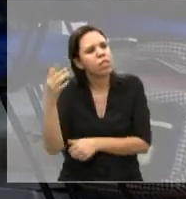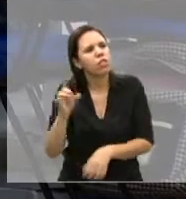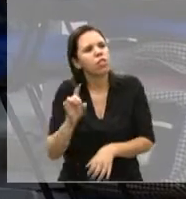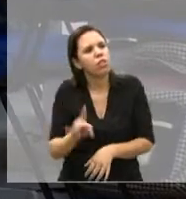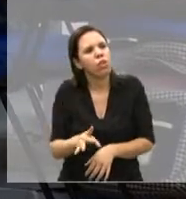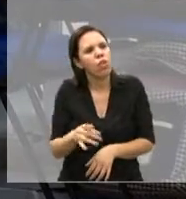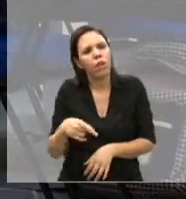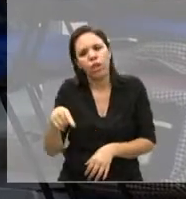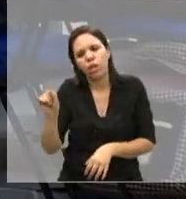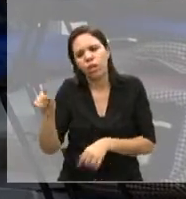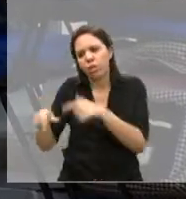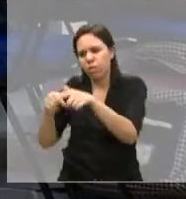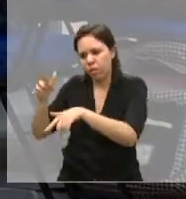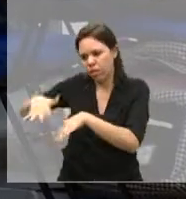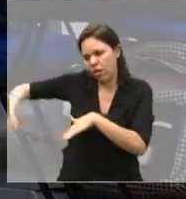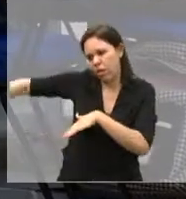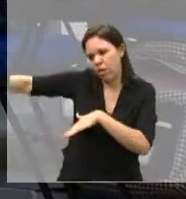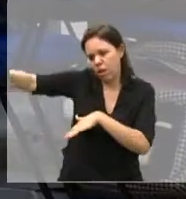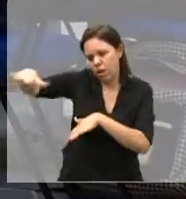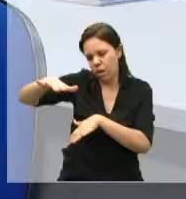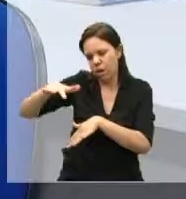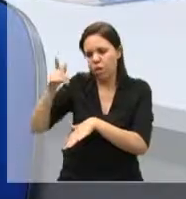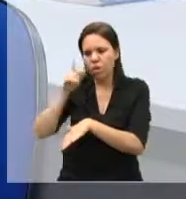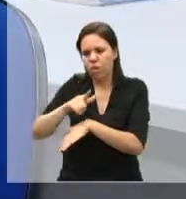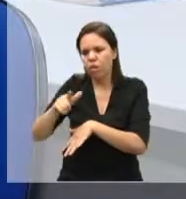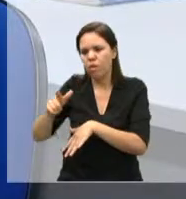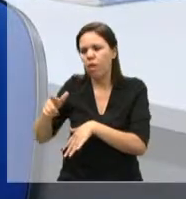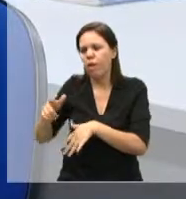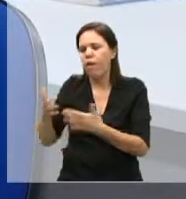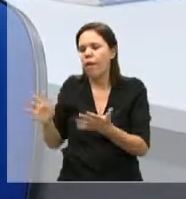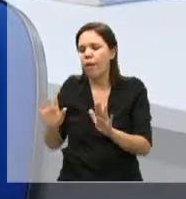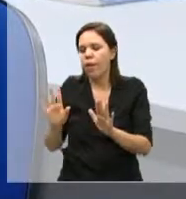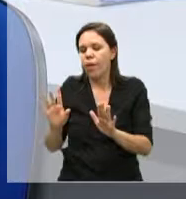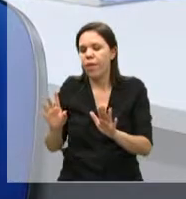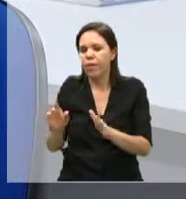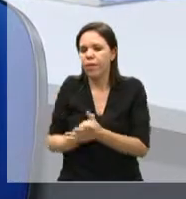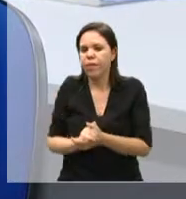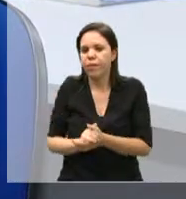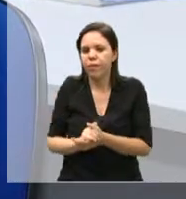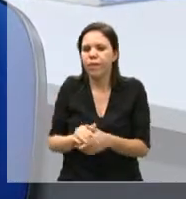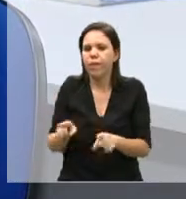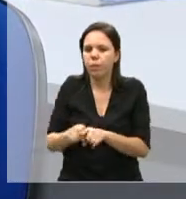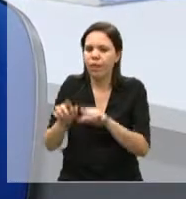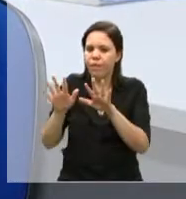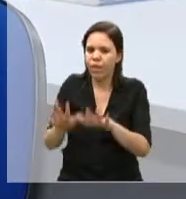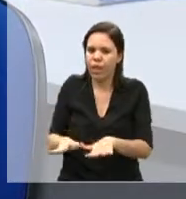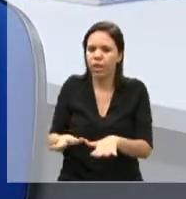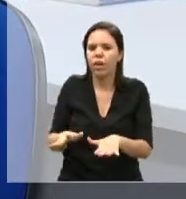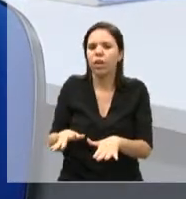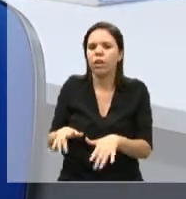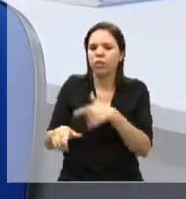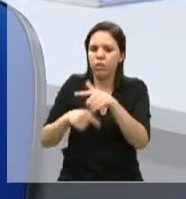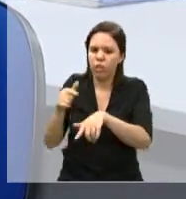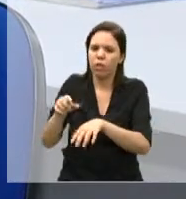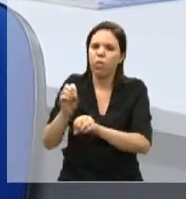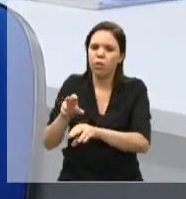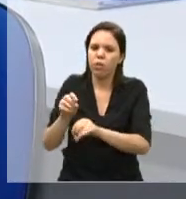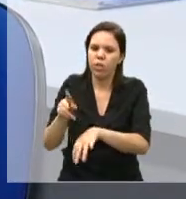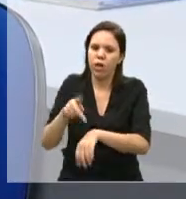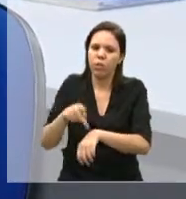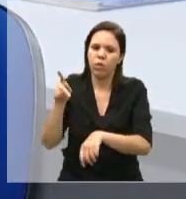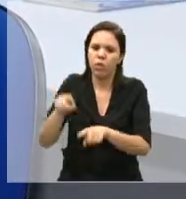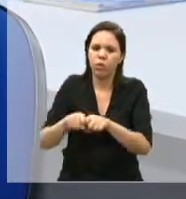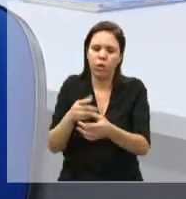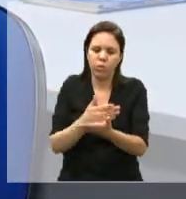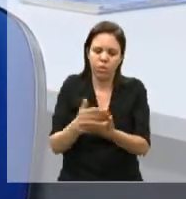só em ir para o mercado de trabalho e arrumar um emprego e eles acabam ficando para pós-graduação ou começando a